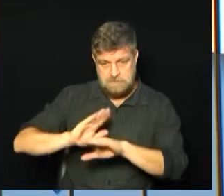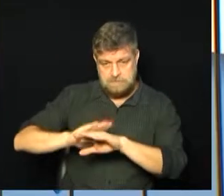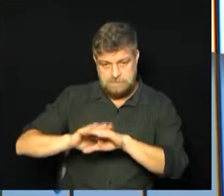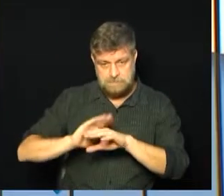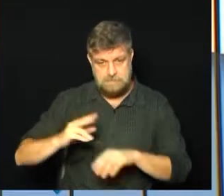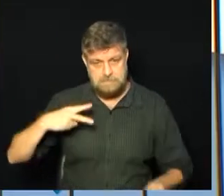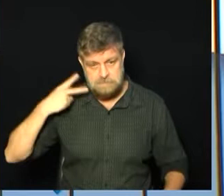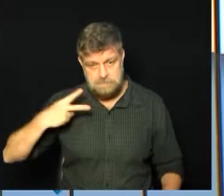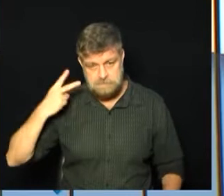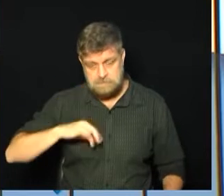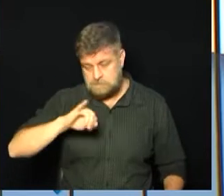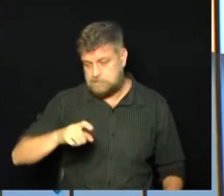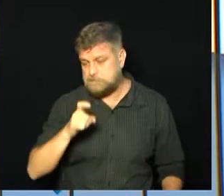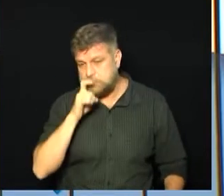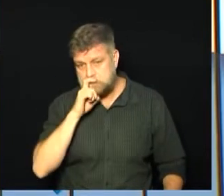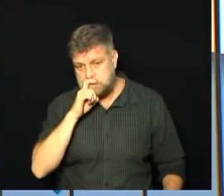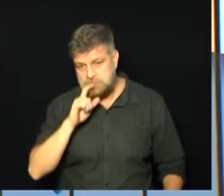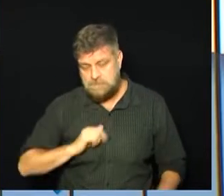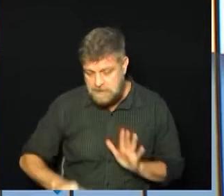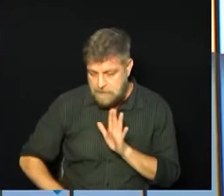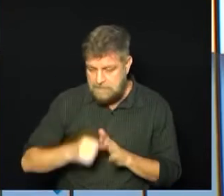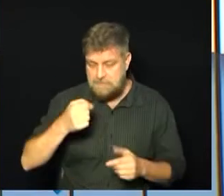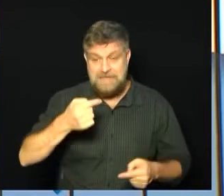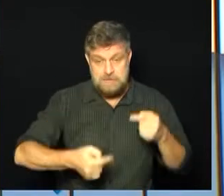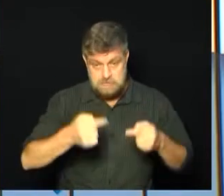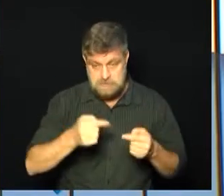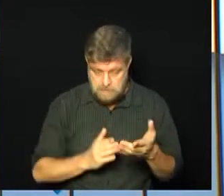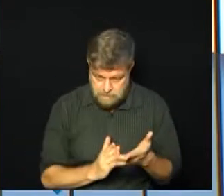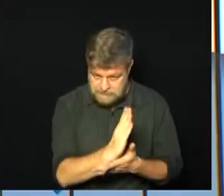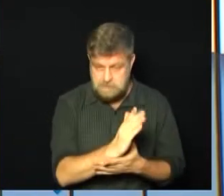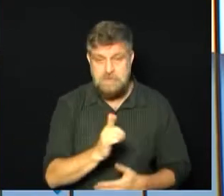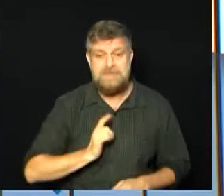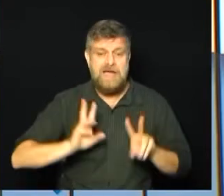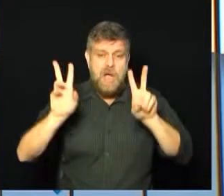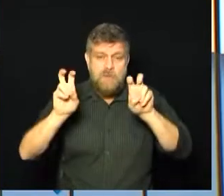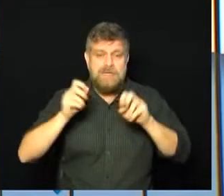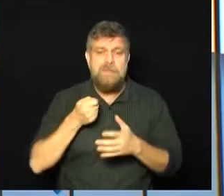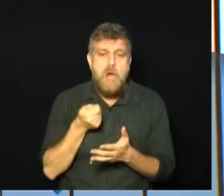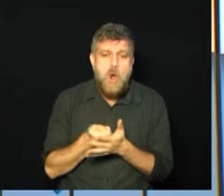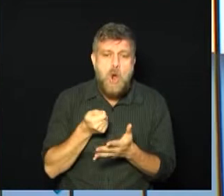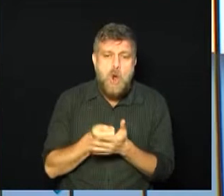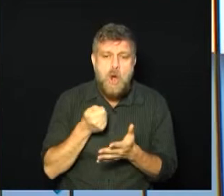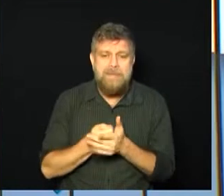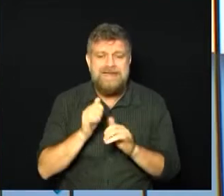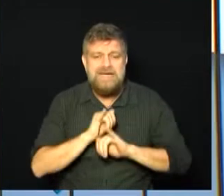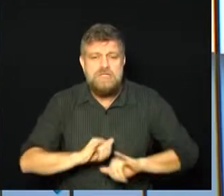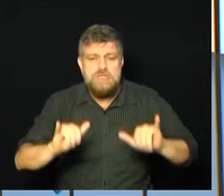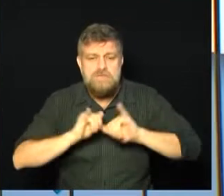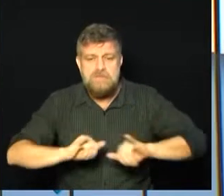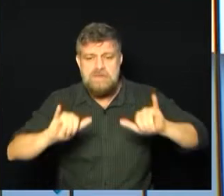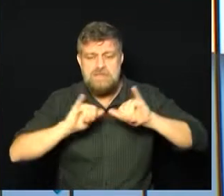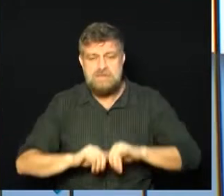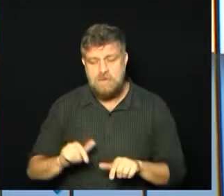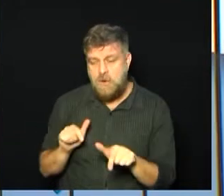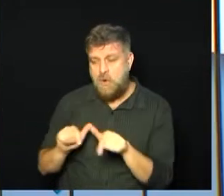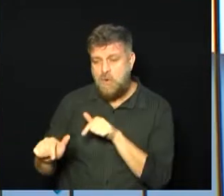Jorge Schneider, que foi aprovado em primeira discussão. A matéria trata da obrigatoriedade da divulgação do